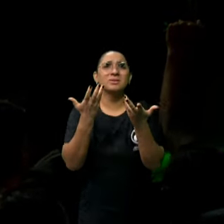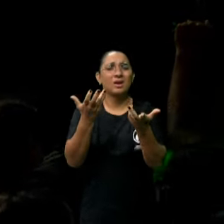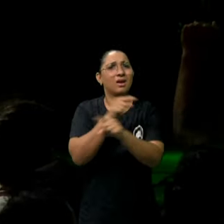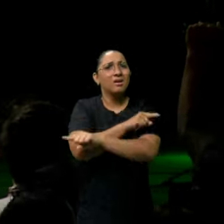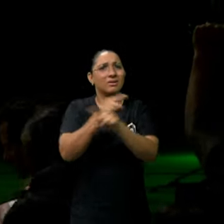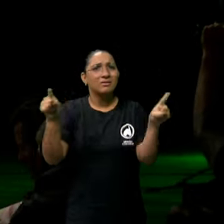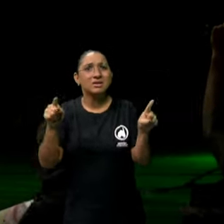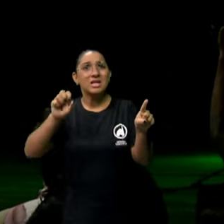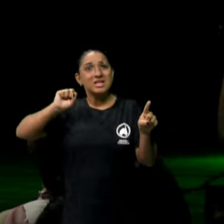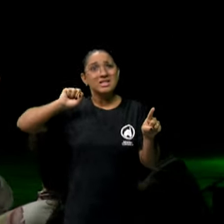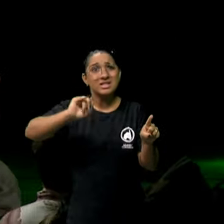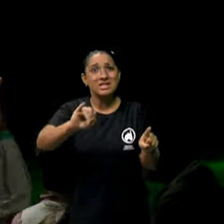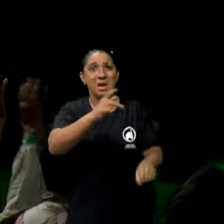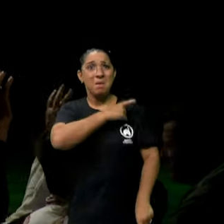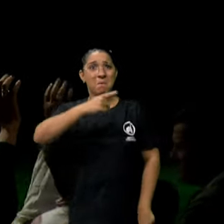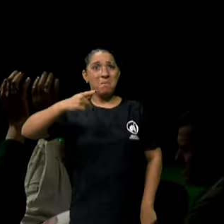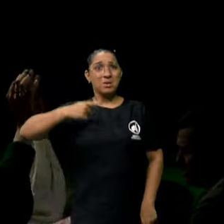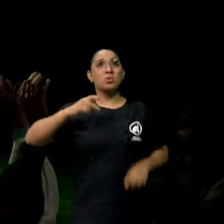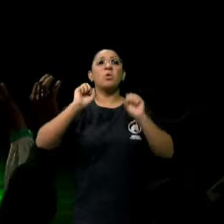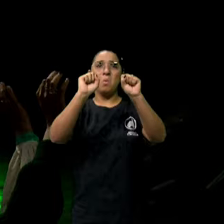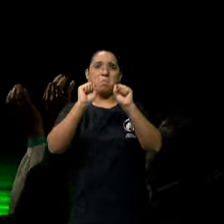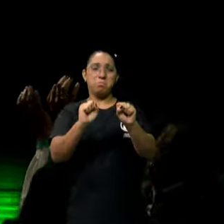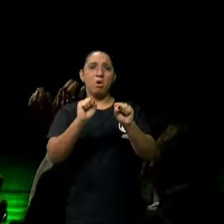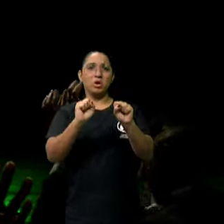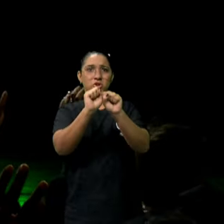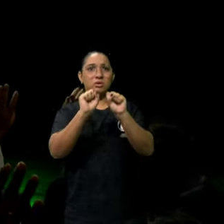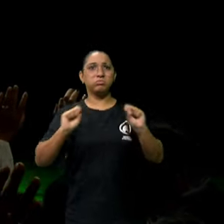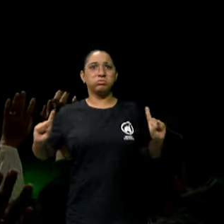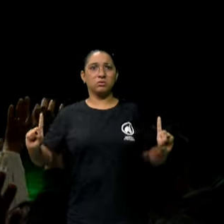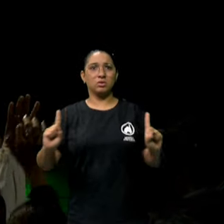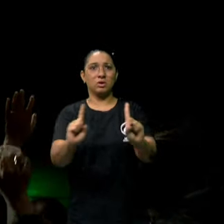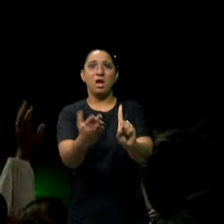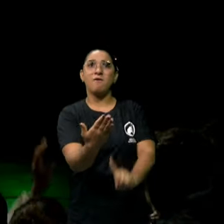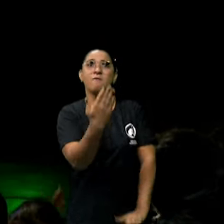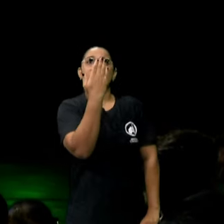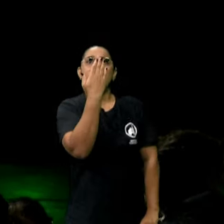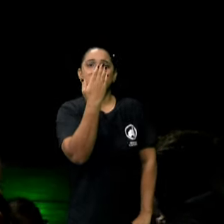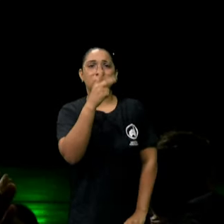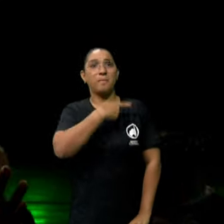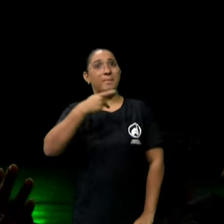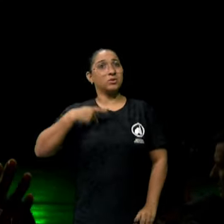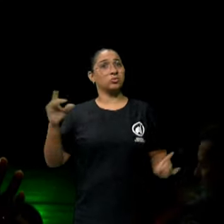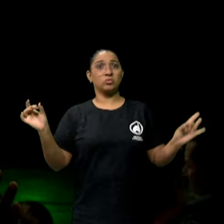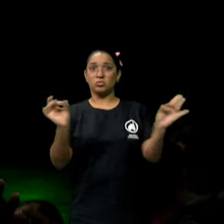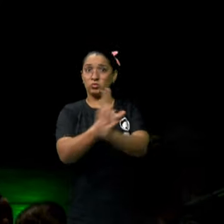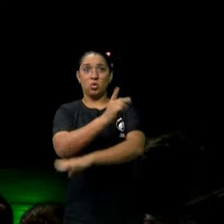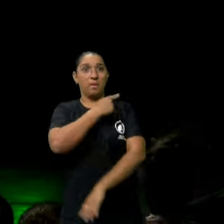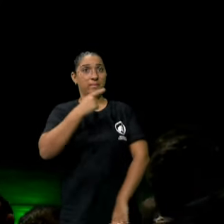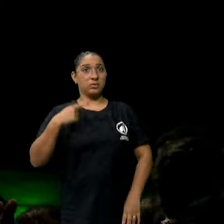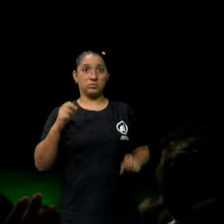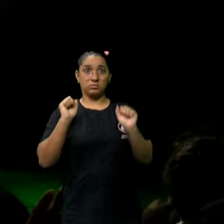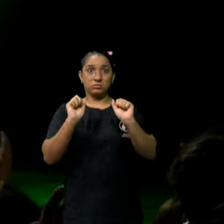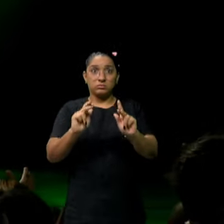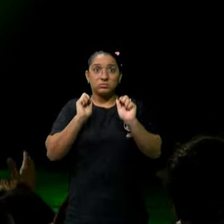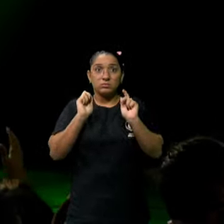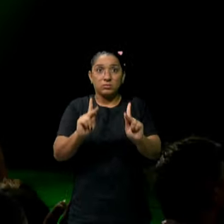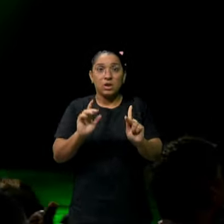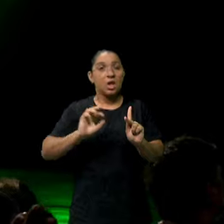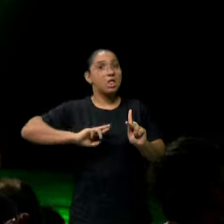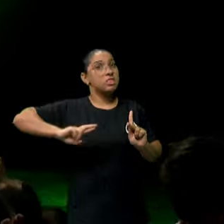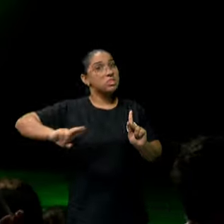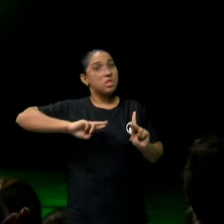se você é pastor corra um pouquinho aqui na frente sou pastor sou pastor não tô pedindo intercessor é